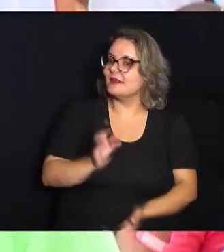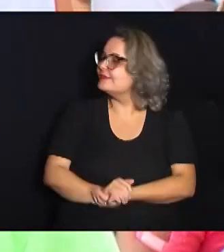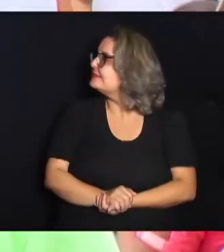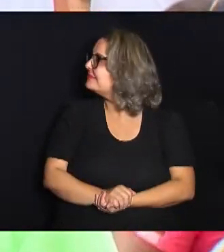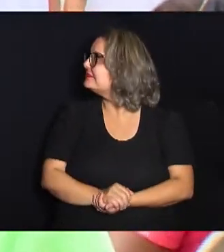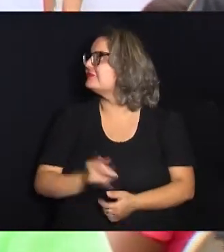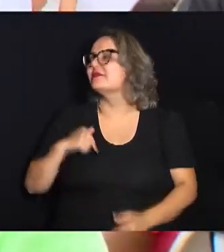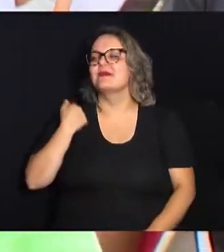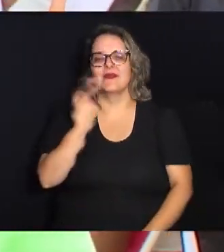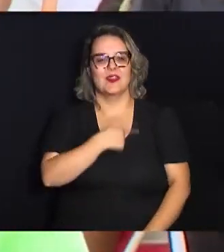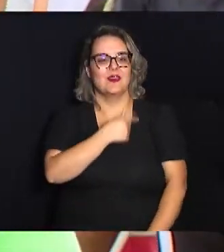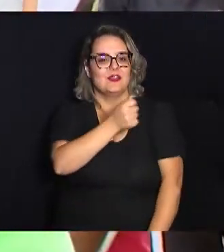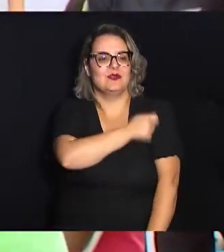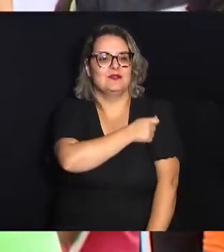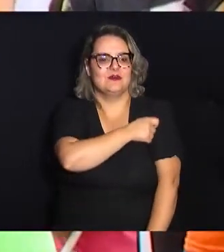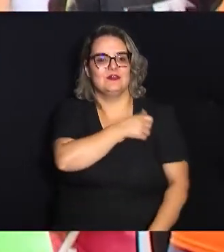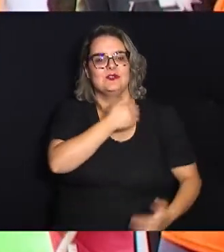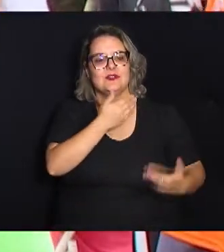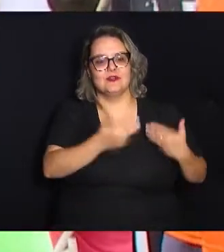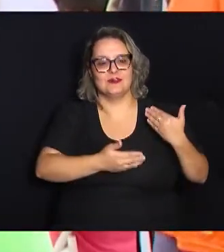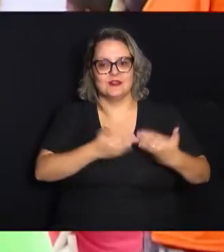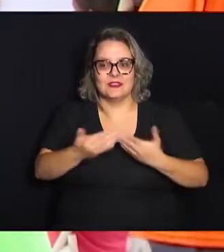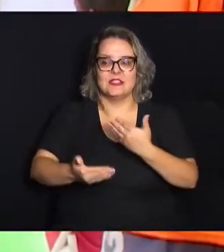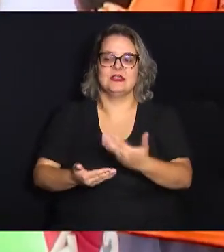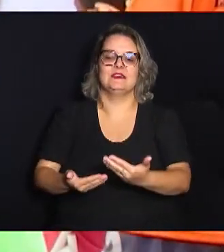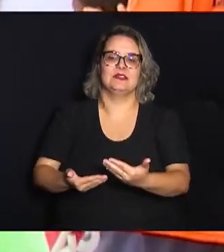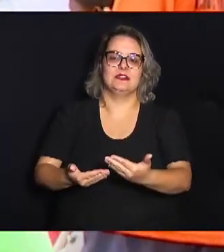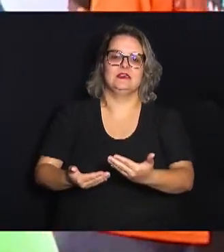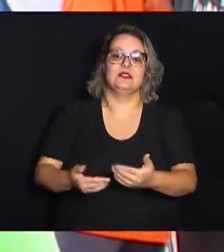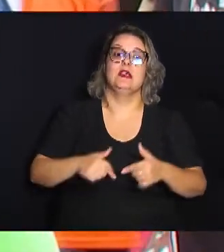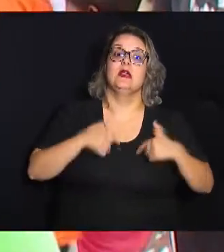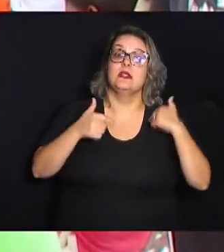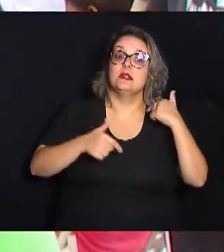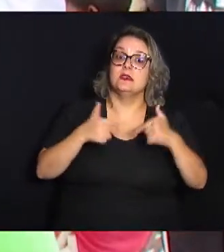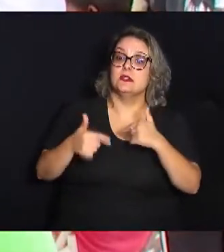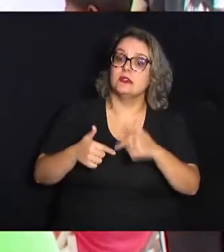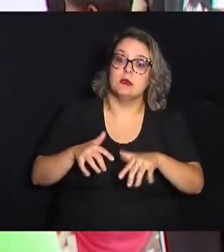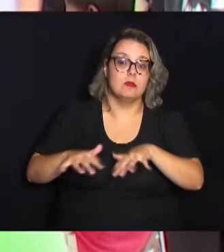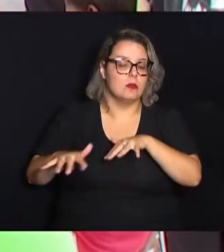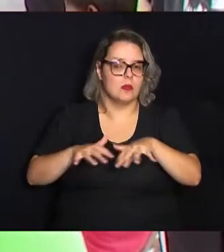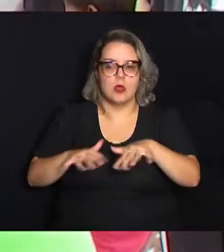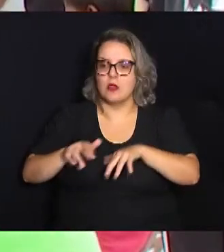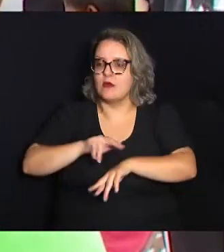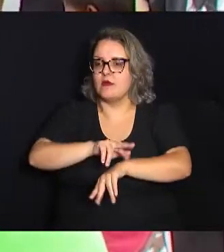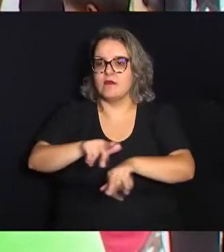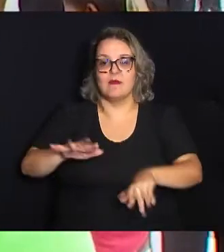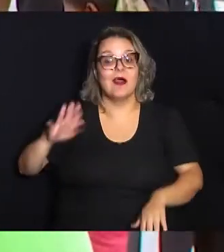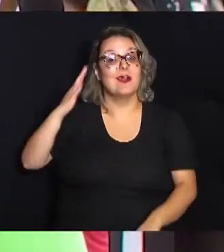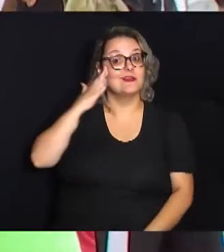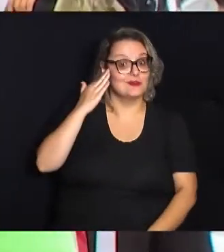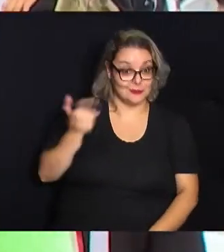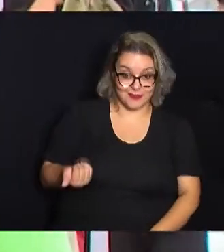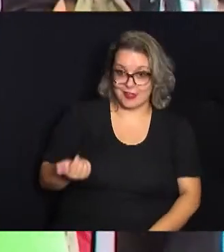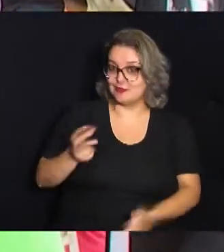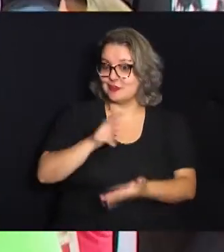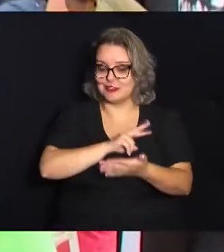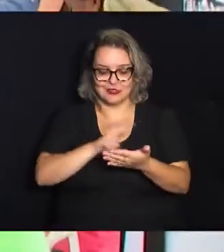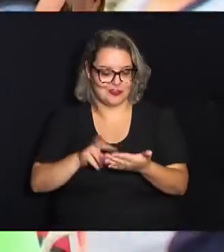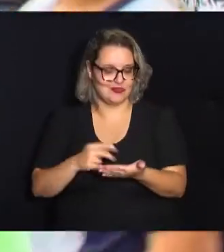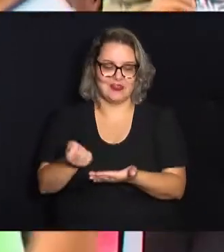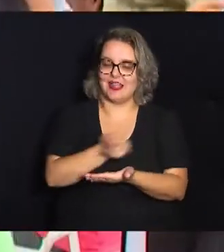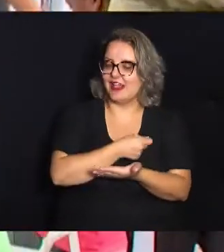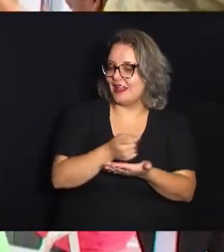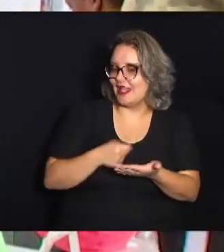nossos alunos, no decorrer desse processo, eles trabalharam assim, mobilizando vários saberes de leitura,